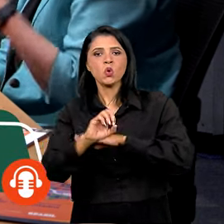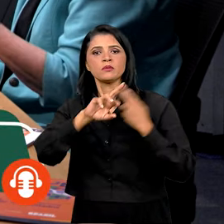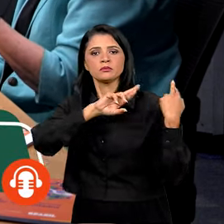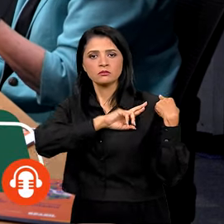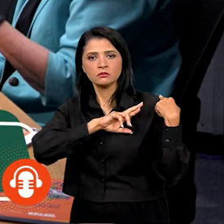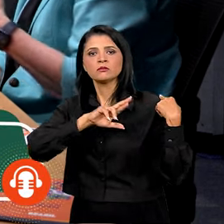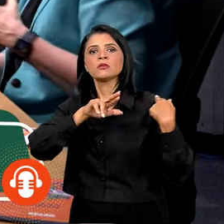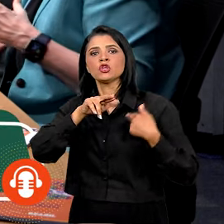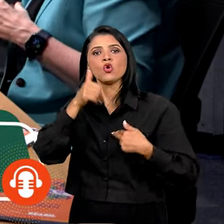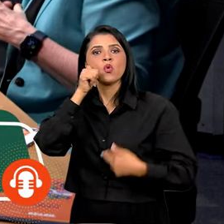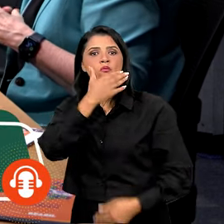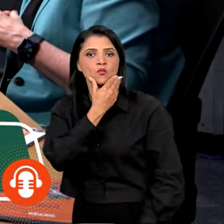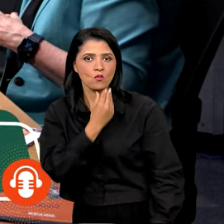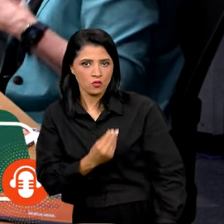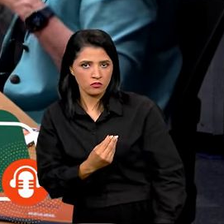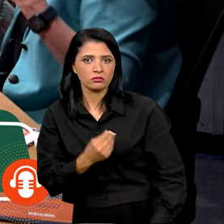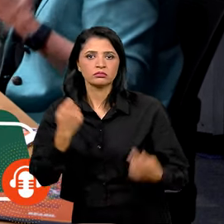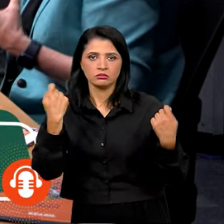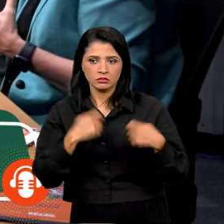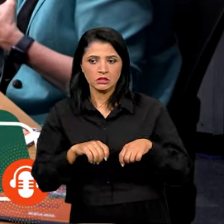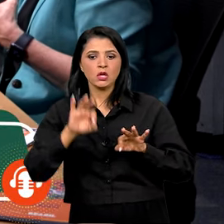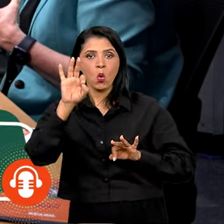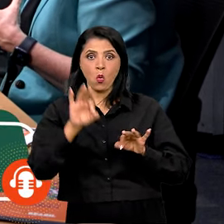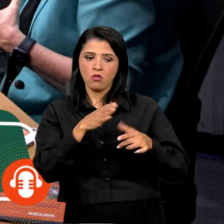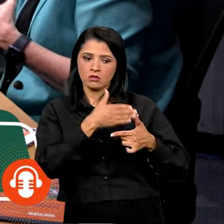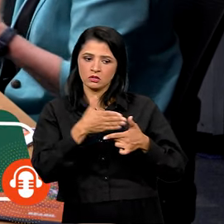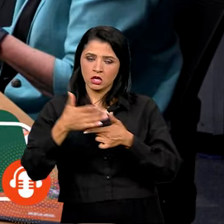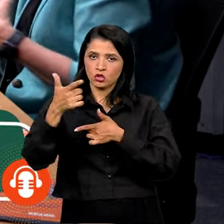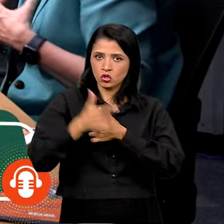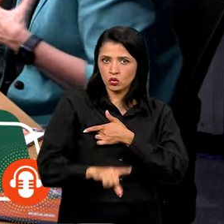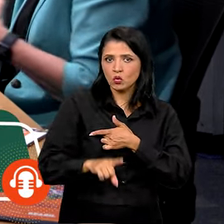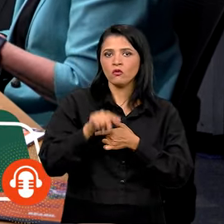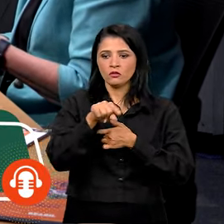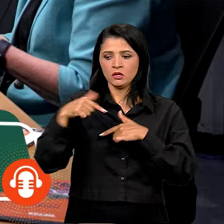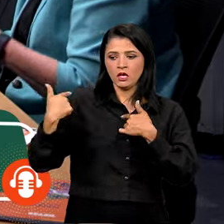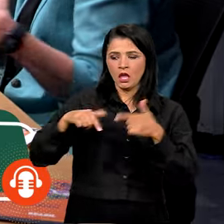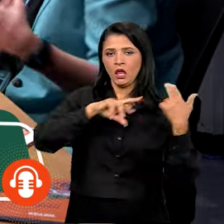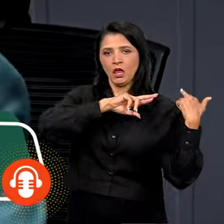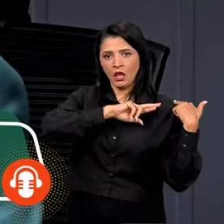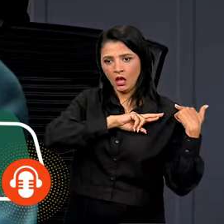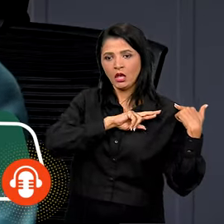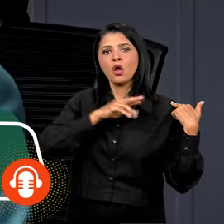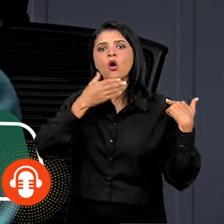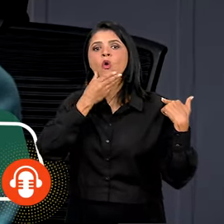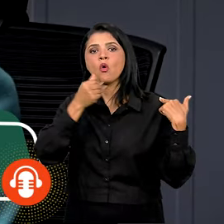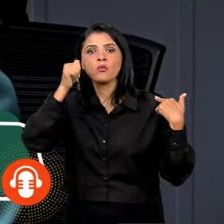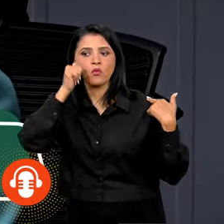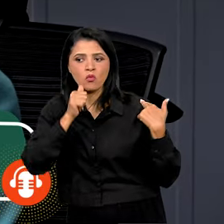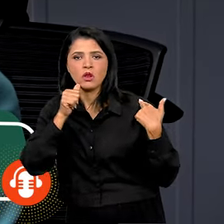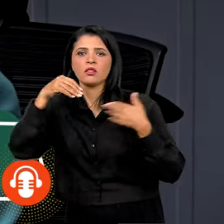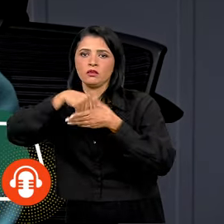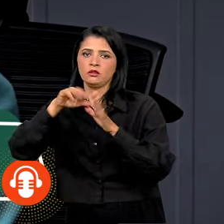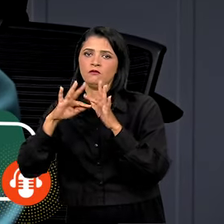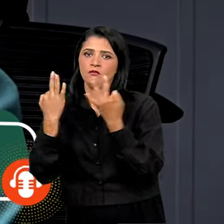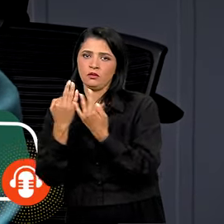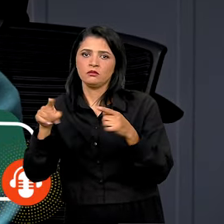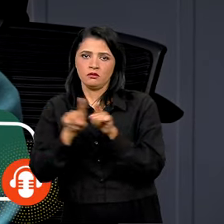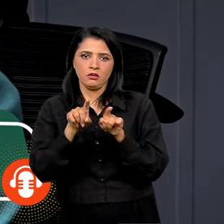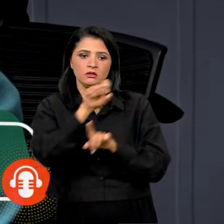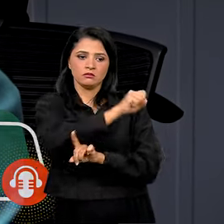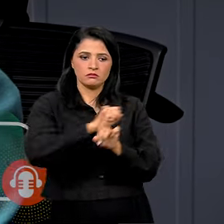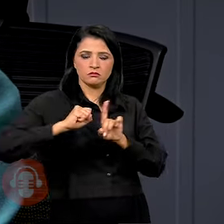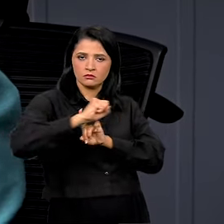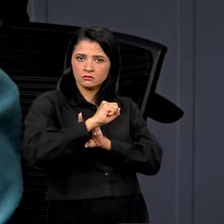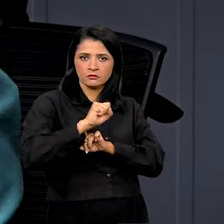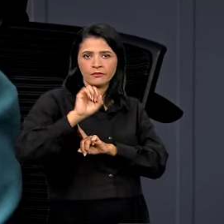de gênero nós temos que redistribuir essa carga entre homens e mulheres dentro da família e na sociedade né Não